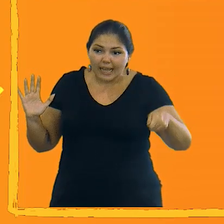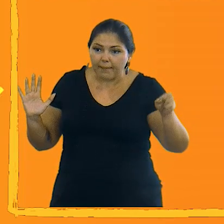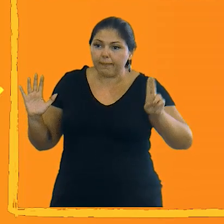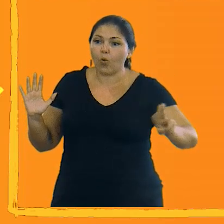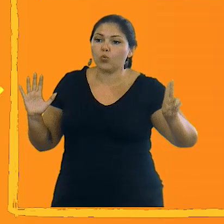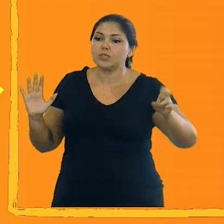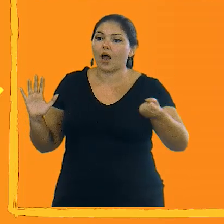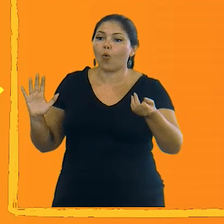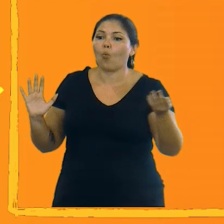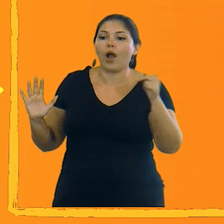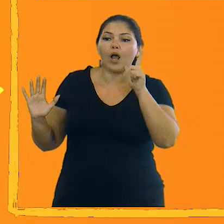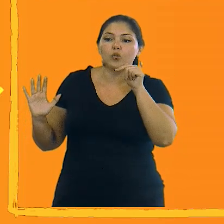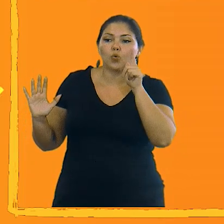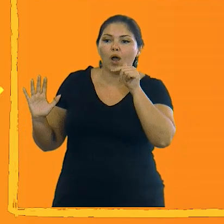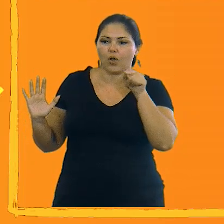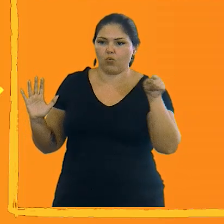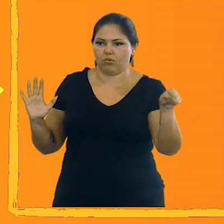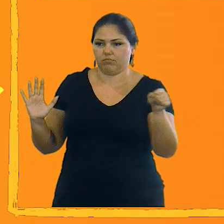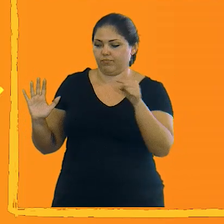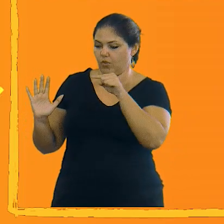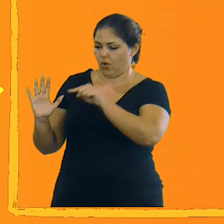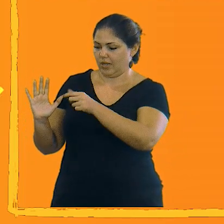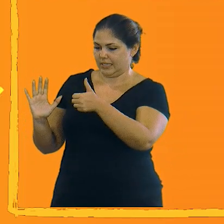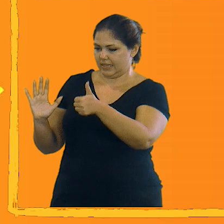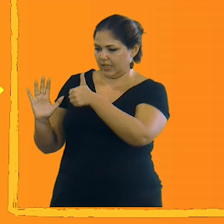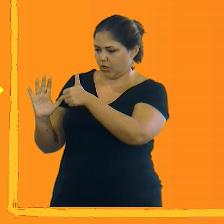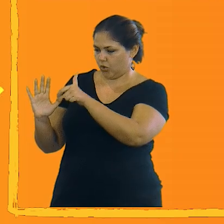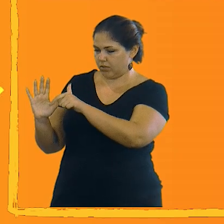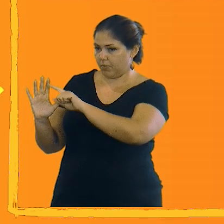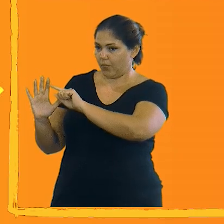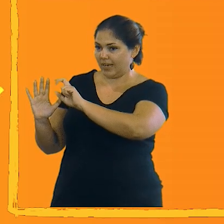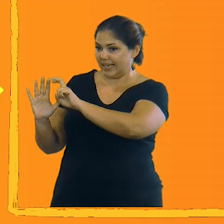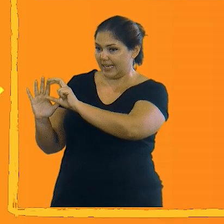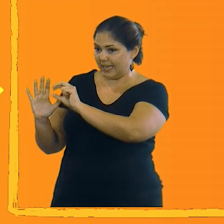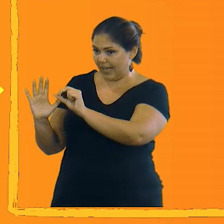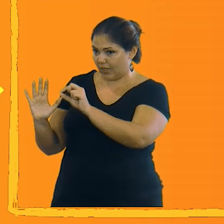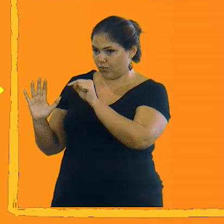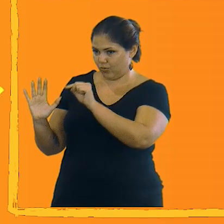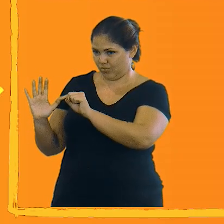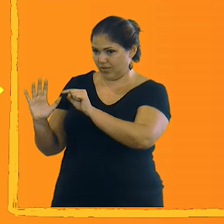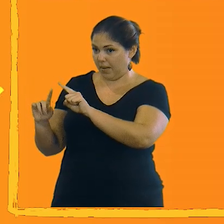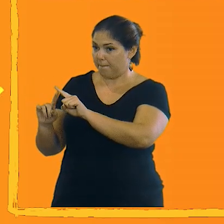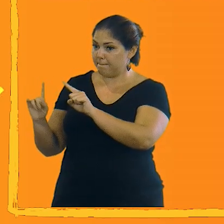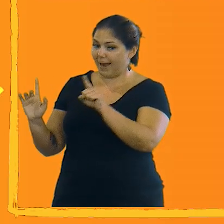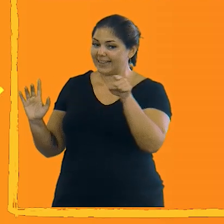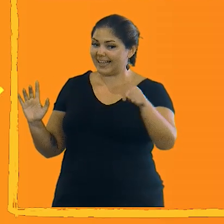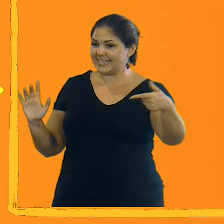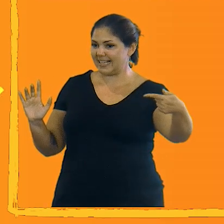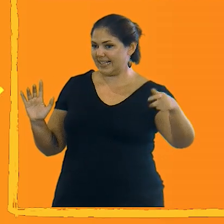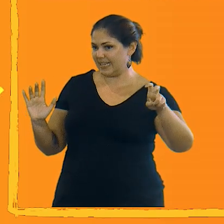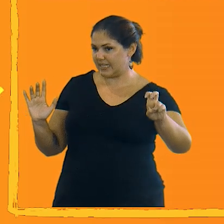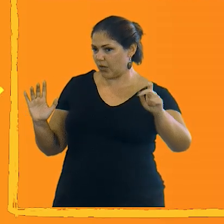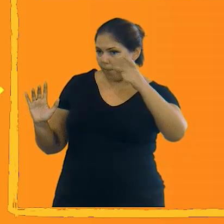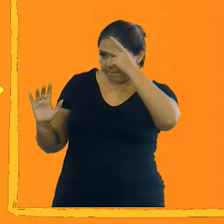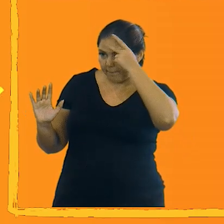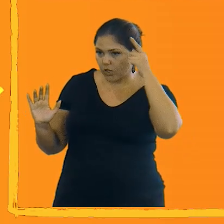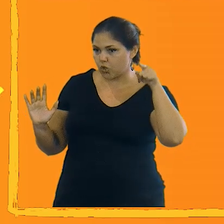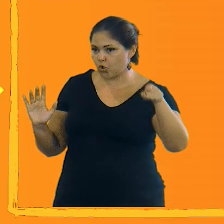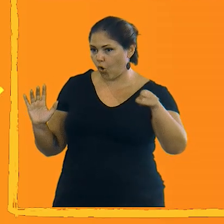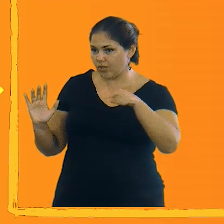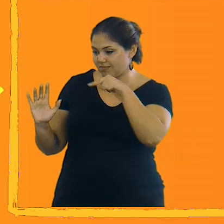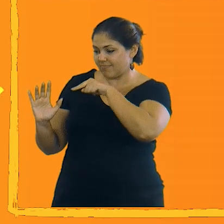restante é 112.500 l com 75 moradores a quantidade de água disponível por